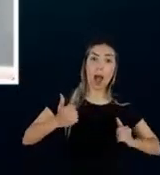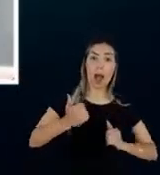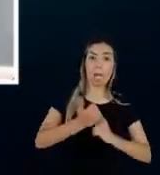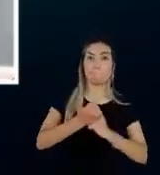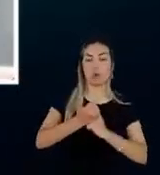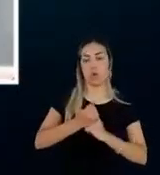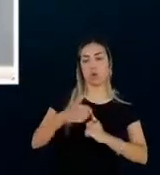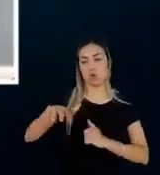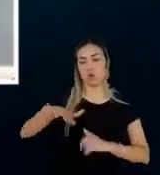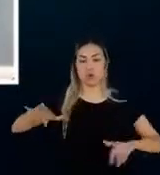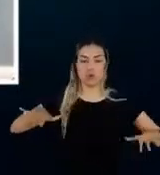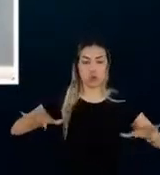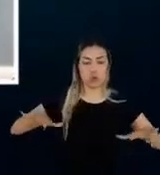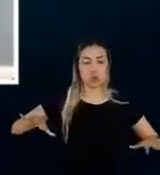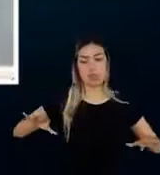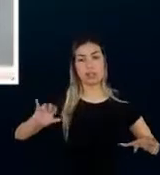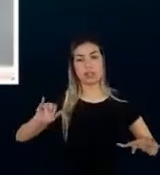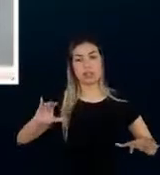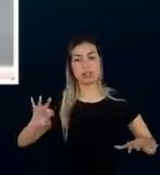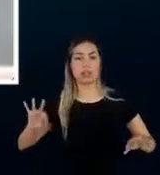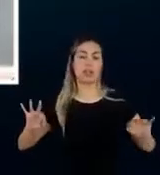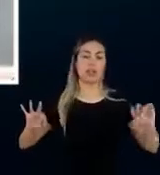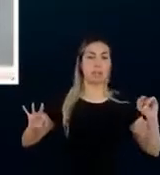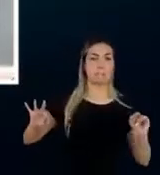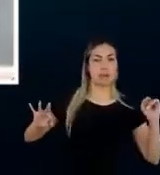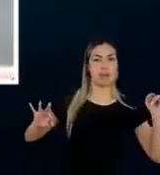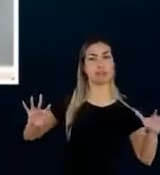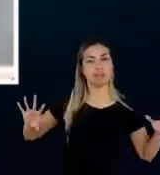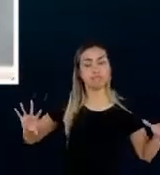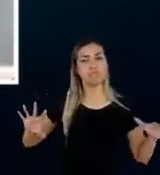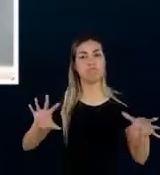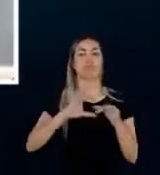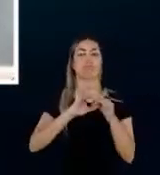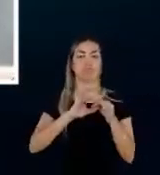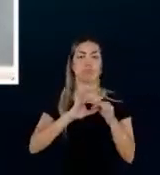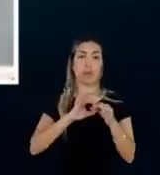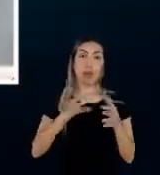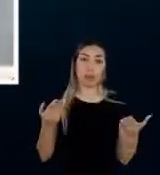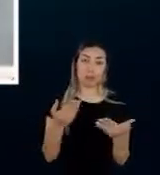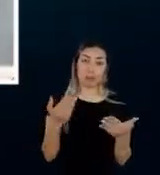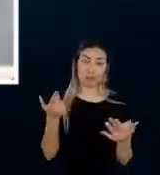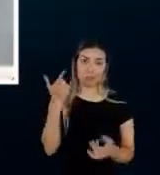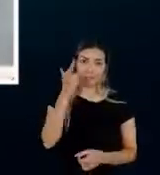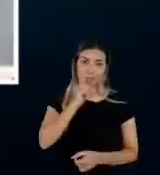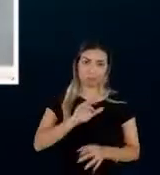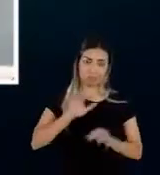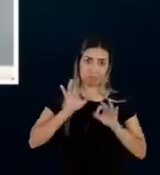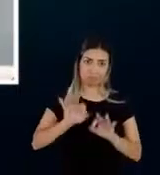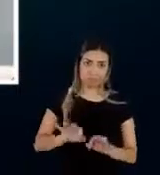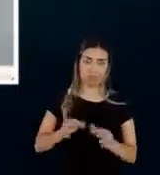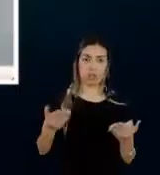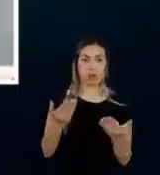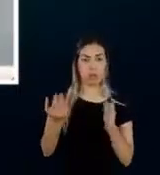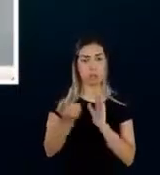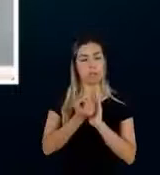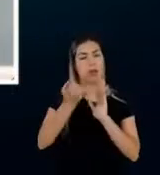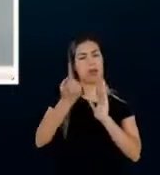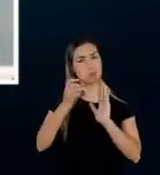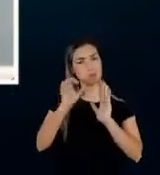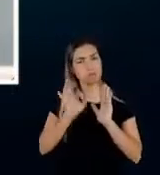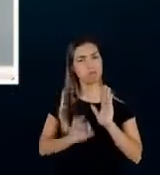integração ICT-empresa. Isso foi possível com o marco legal de CTI, né, a